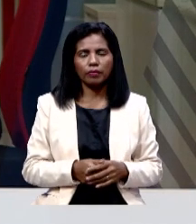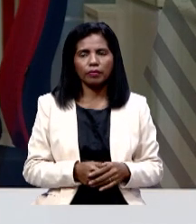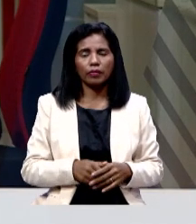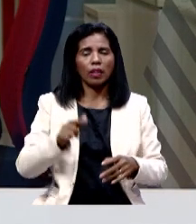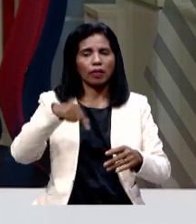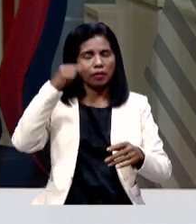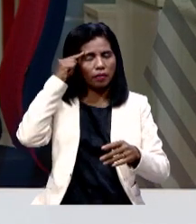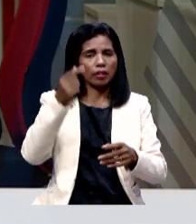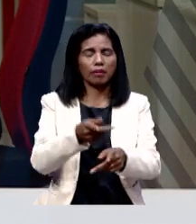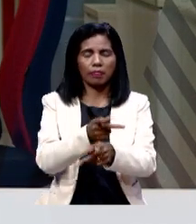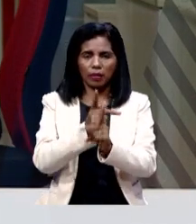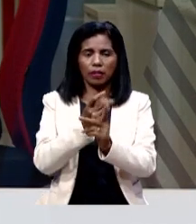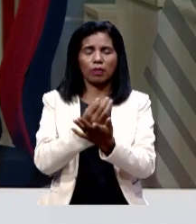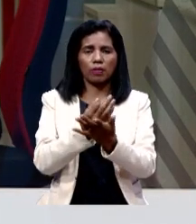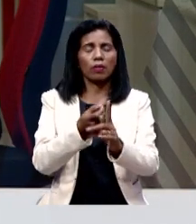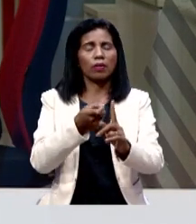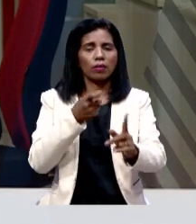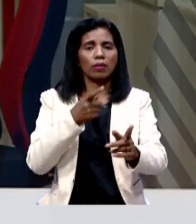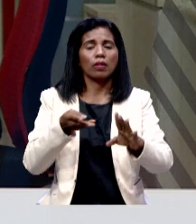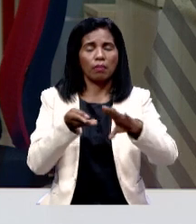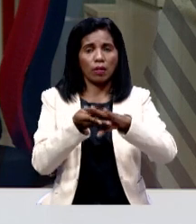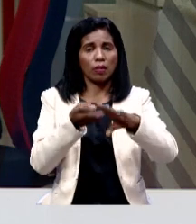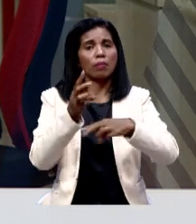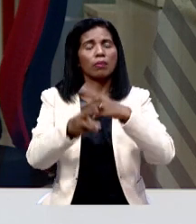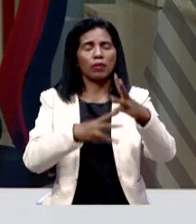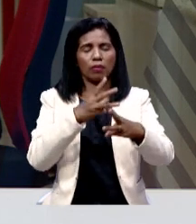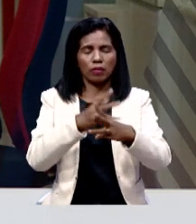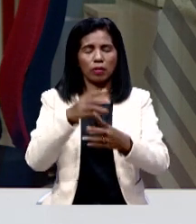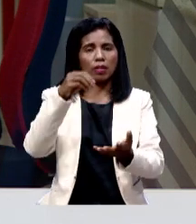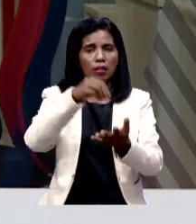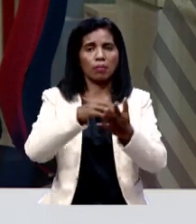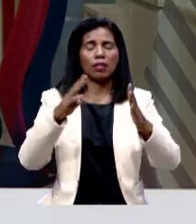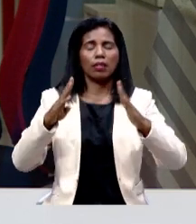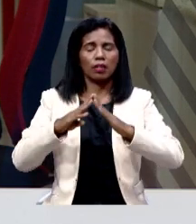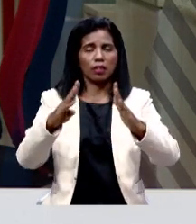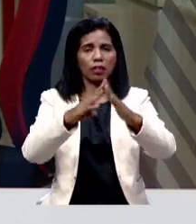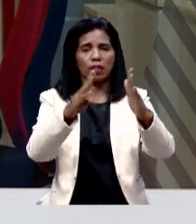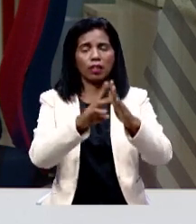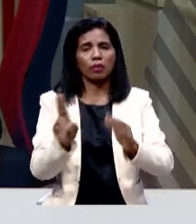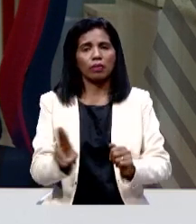Governo sem presta oção ao Banco Mundial, onde investe na cidade universitária Aileu.